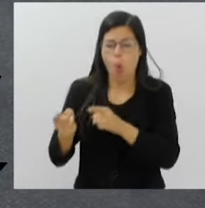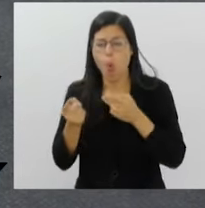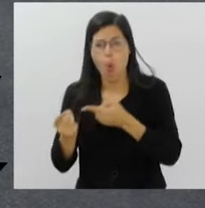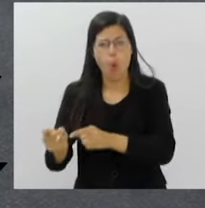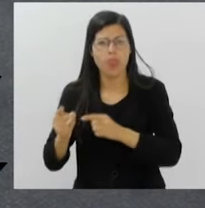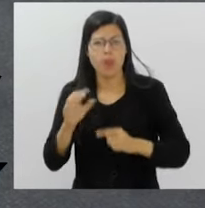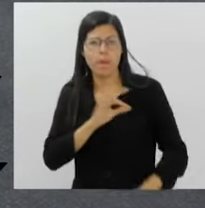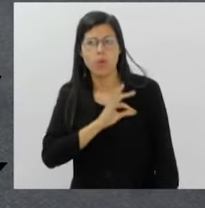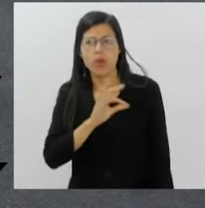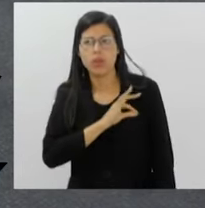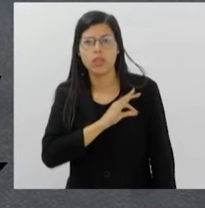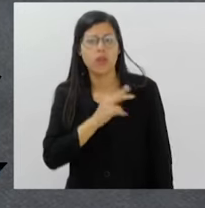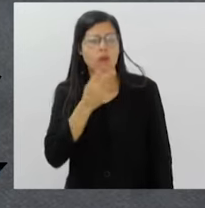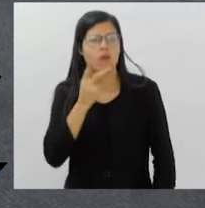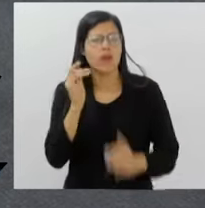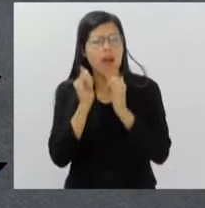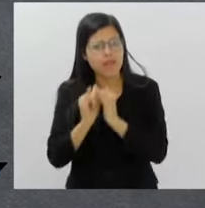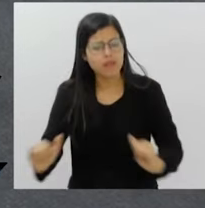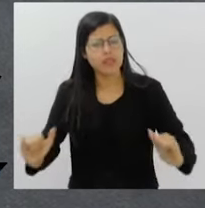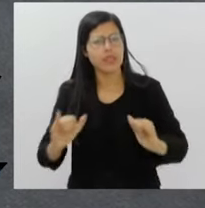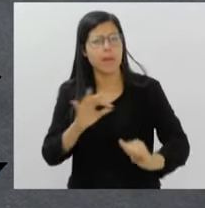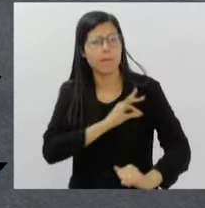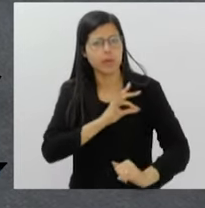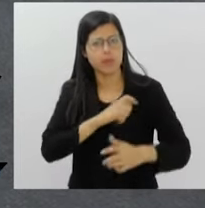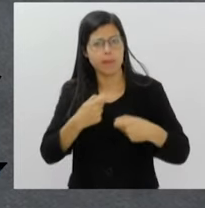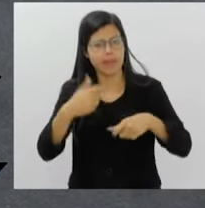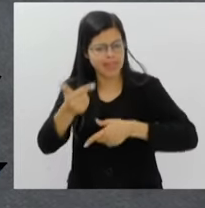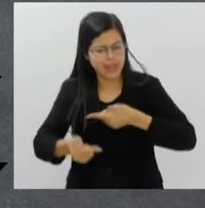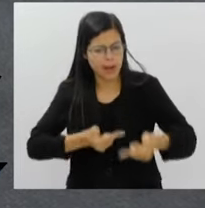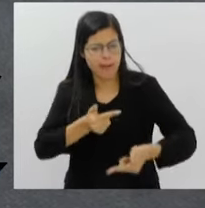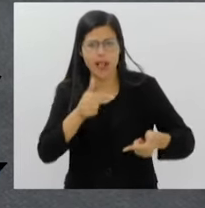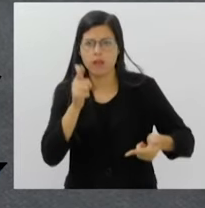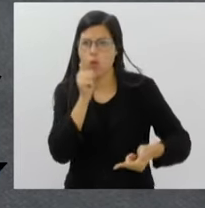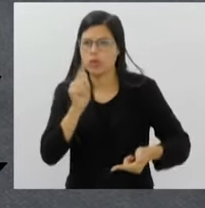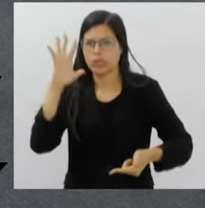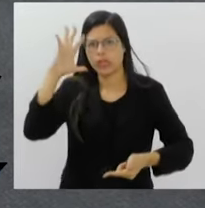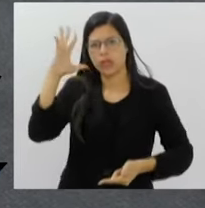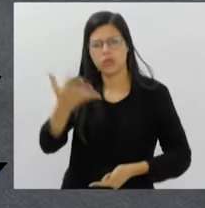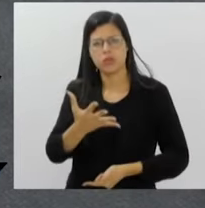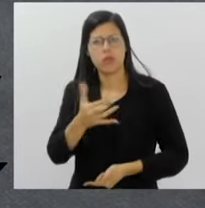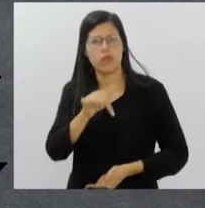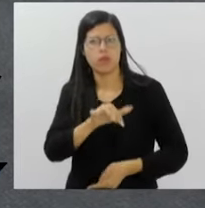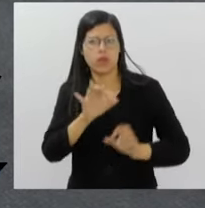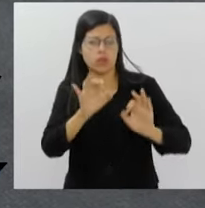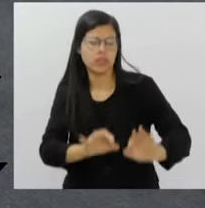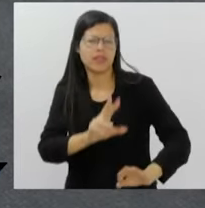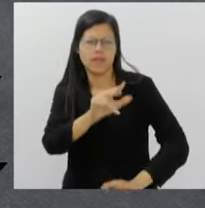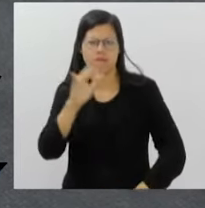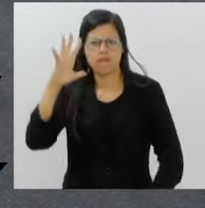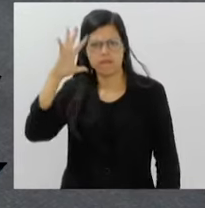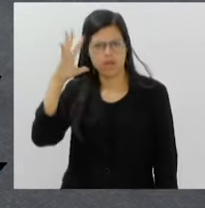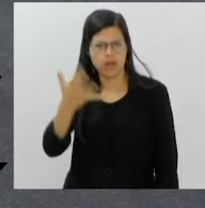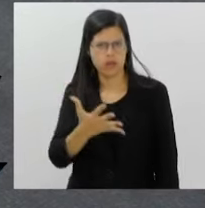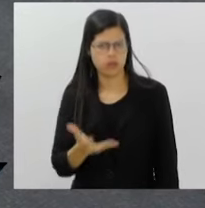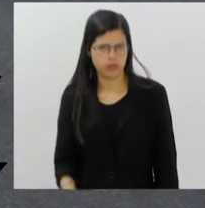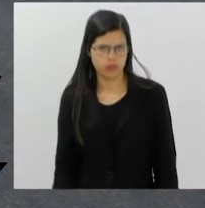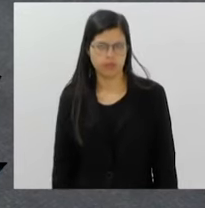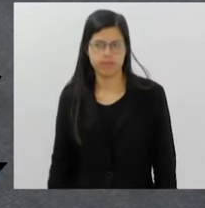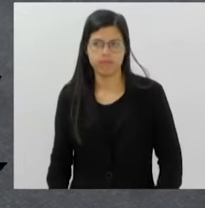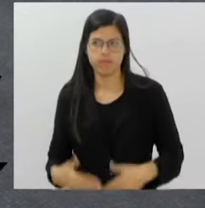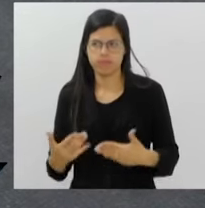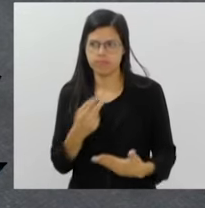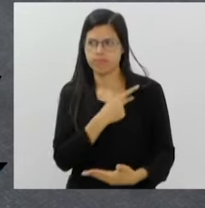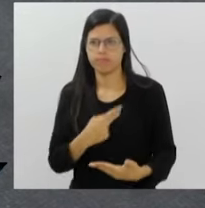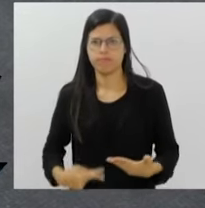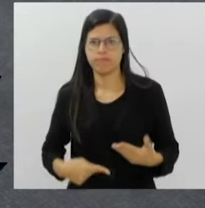Deixa a polícia trabalhar. Ela resolve. Deixa a polícia trabalhar, que com certeza vai resolver. Então, presidente, para não